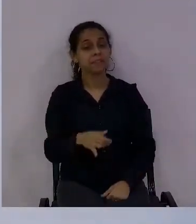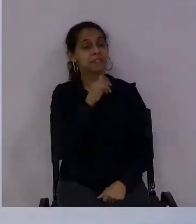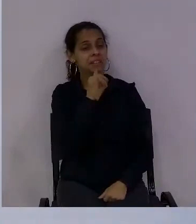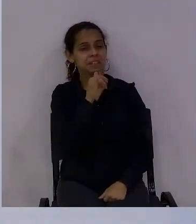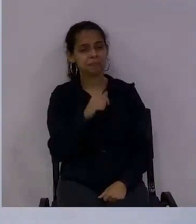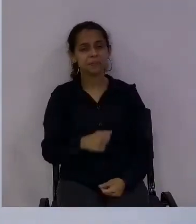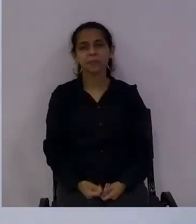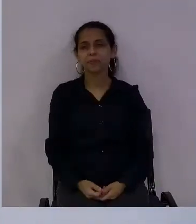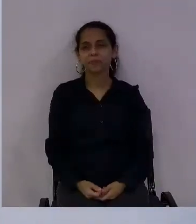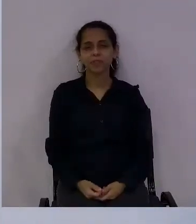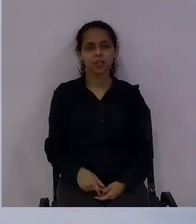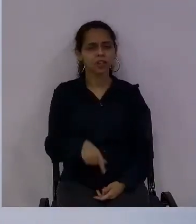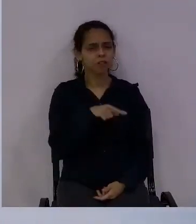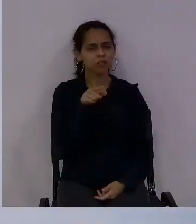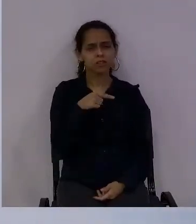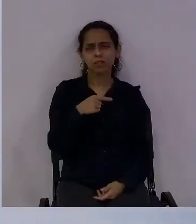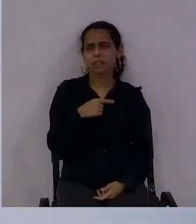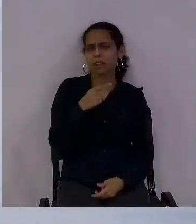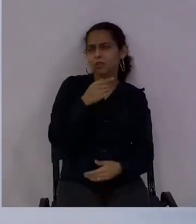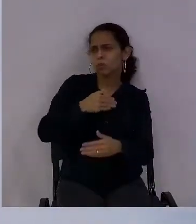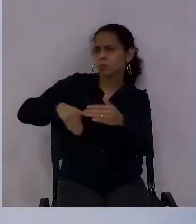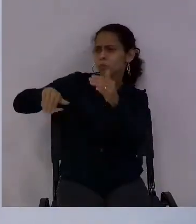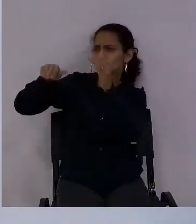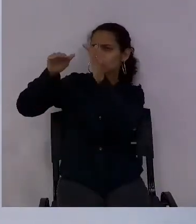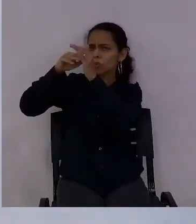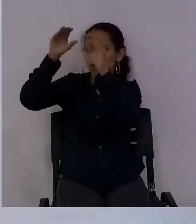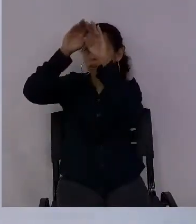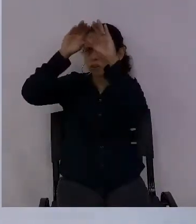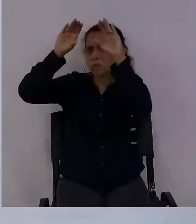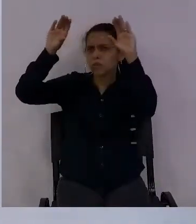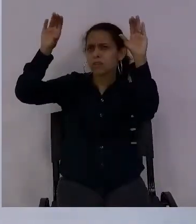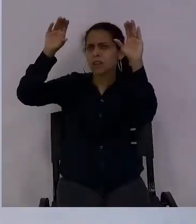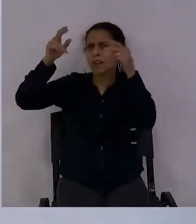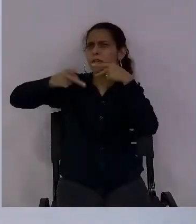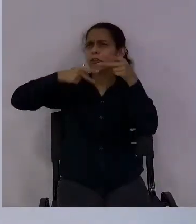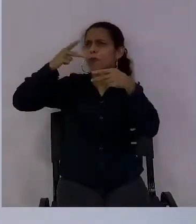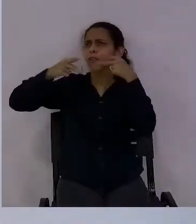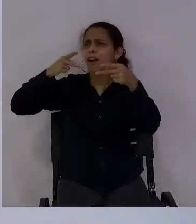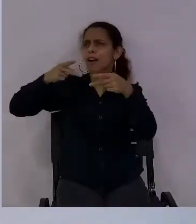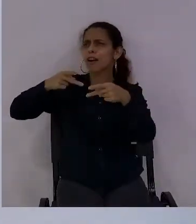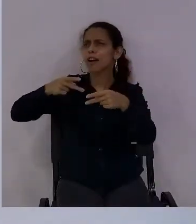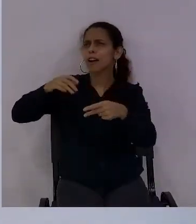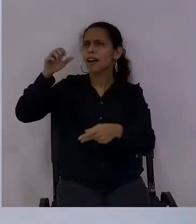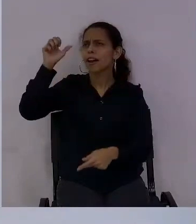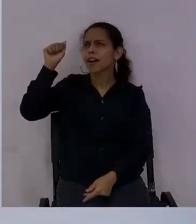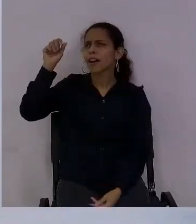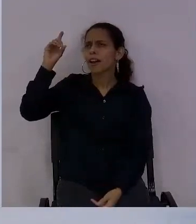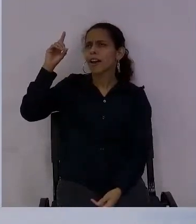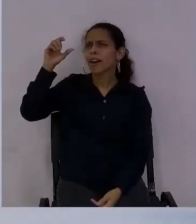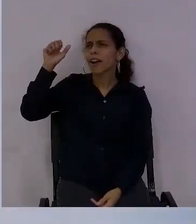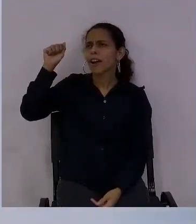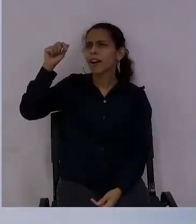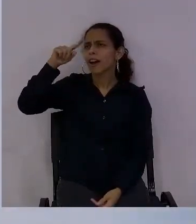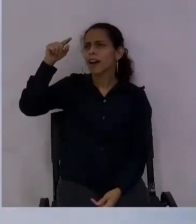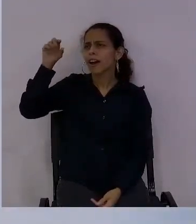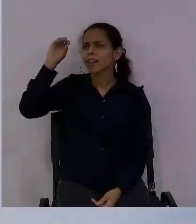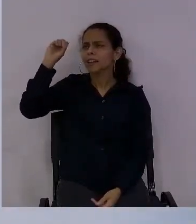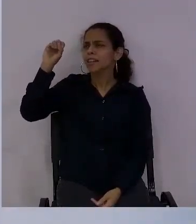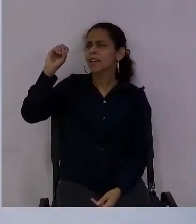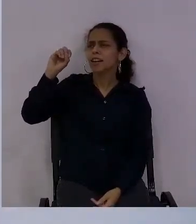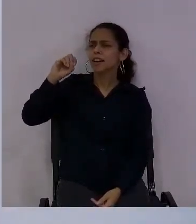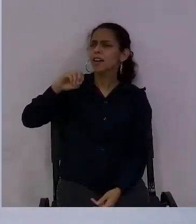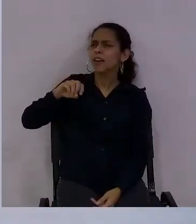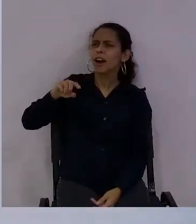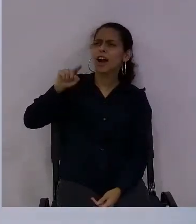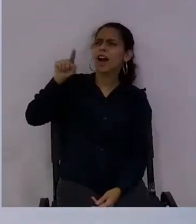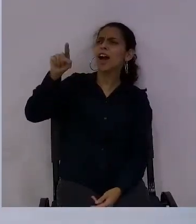para eles. Tá vendo? Por que você foi comer do fruto? Olha o que aconteceu comigo. Quem já fez essa piada ou já ouviu essa piada? Quando eu chegar lá,